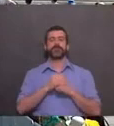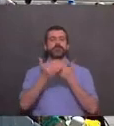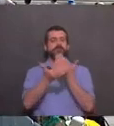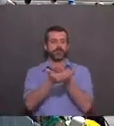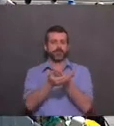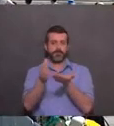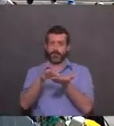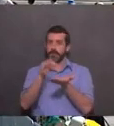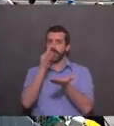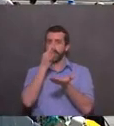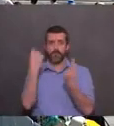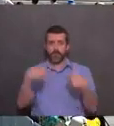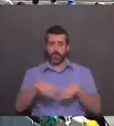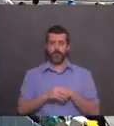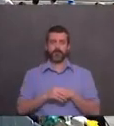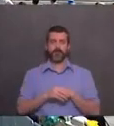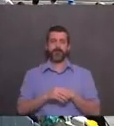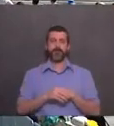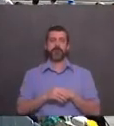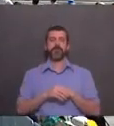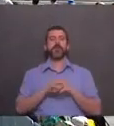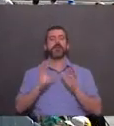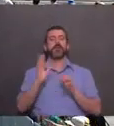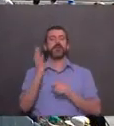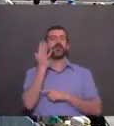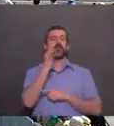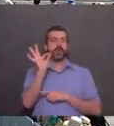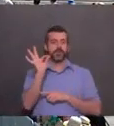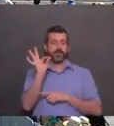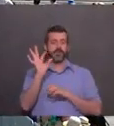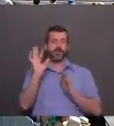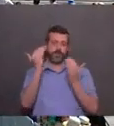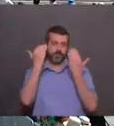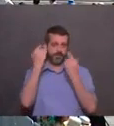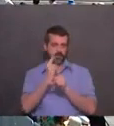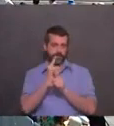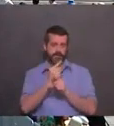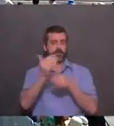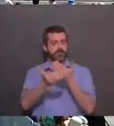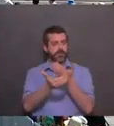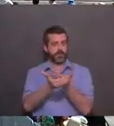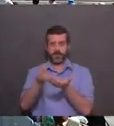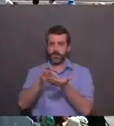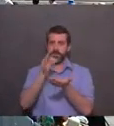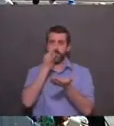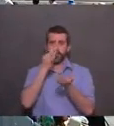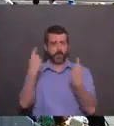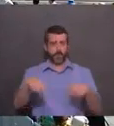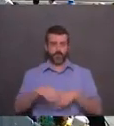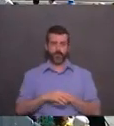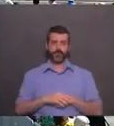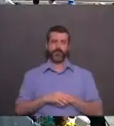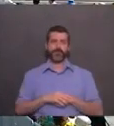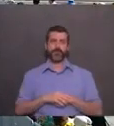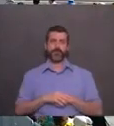mano. La Santa Comunione sarà distribuita seulement dans la main. La